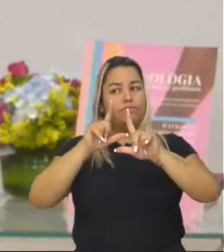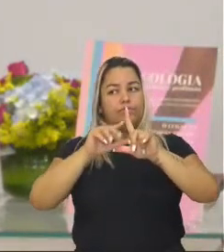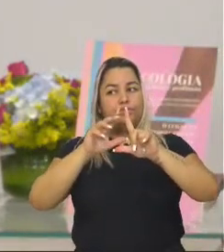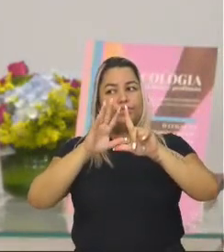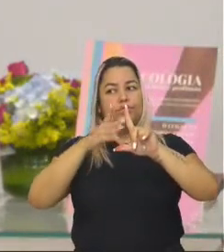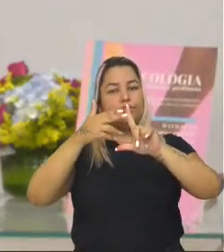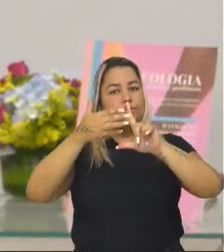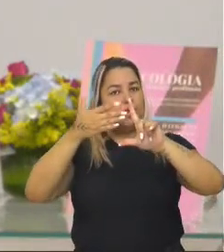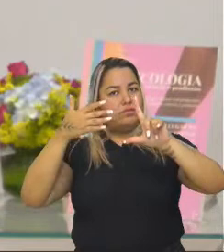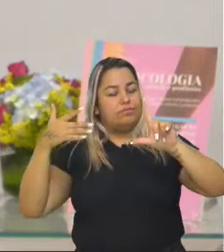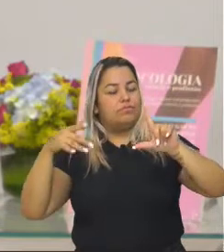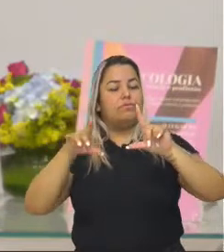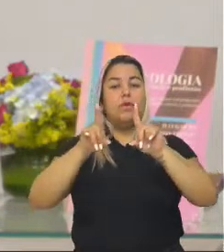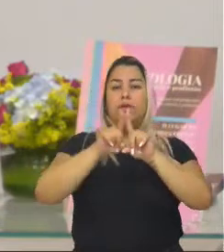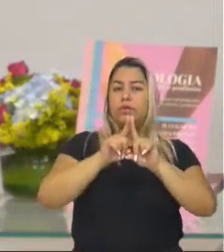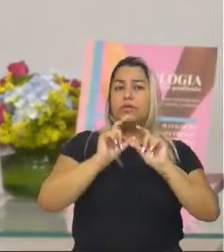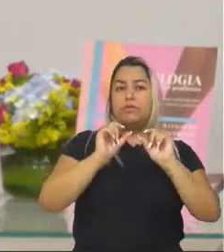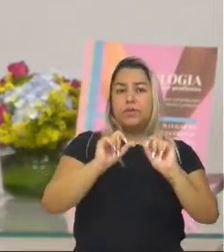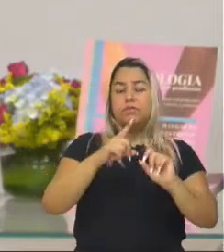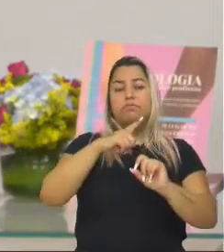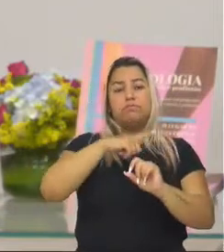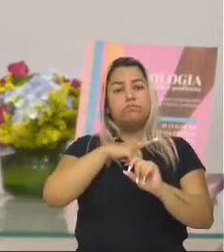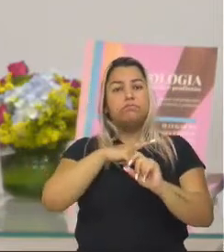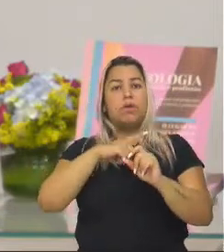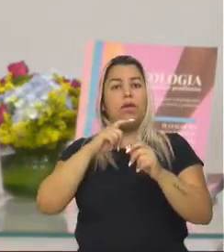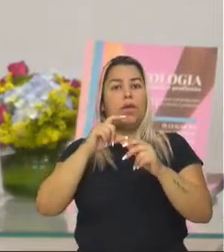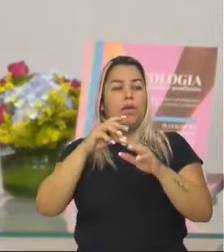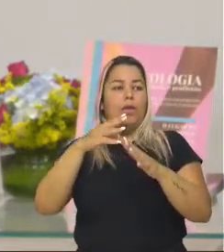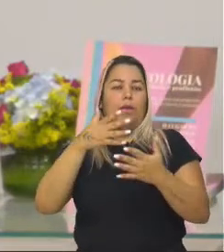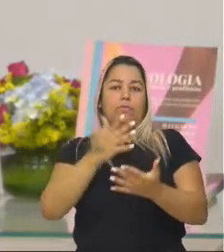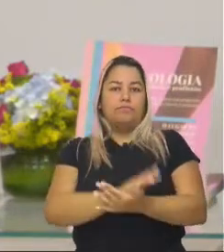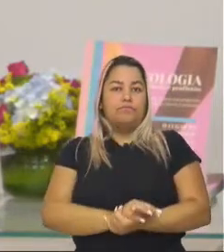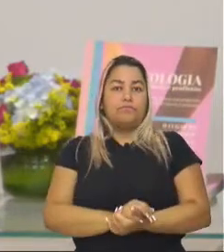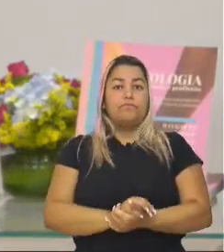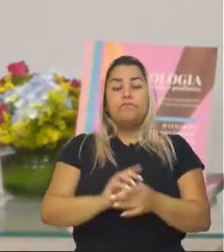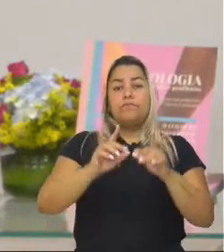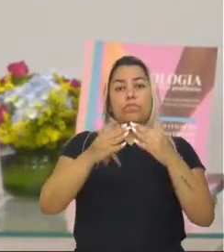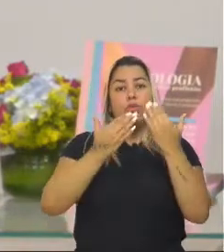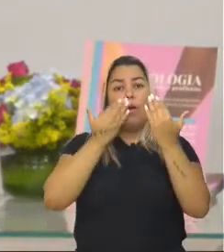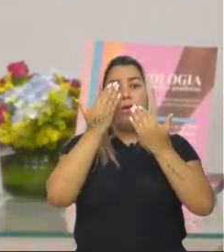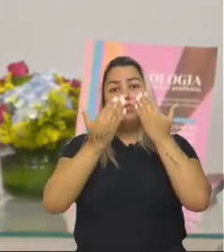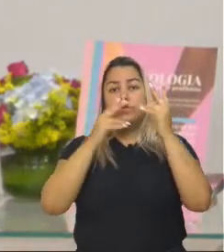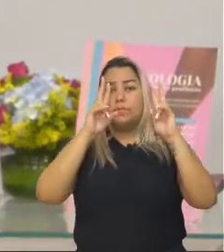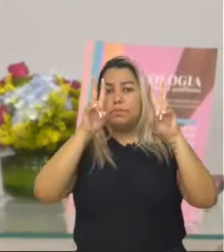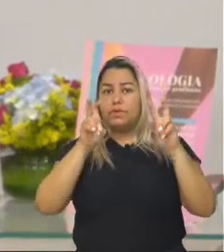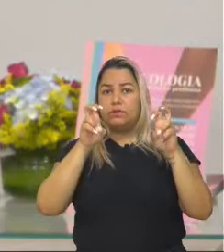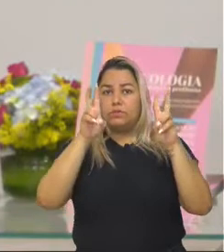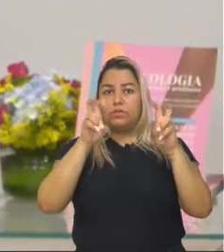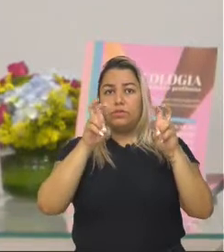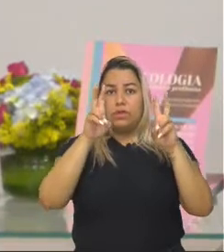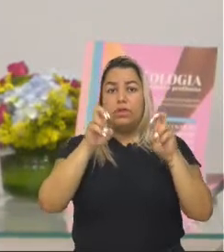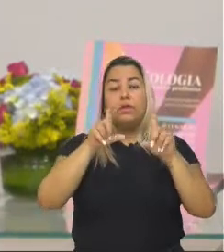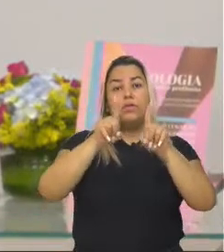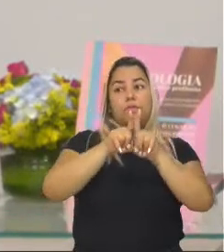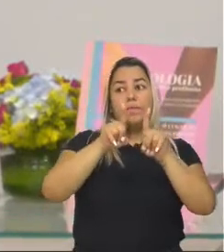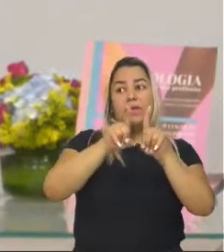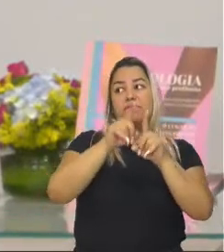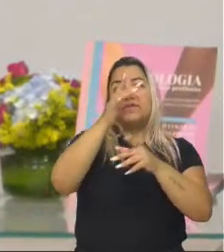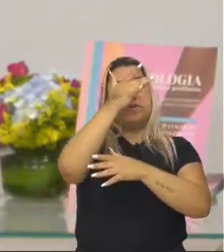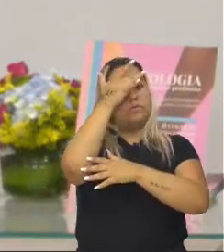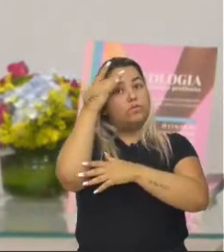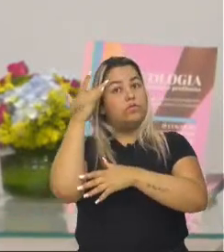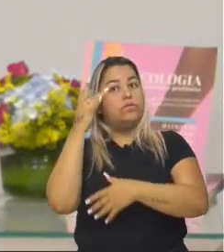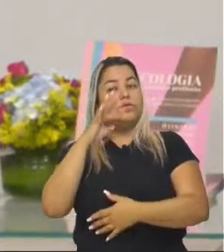LGBTQIA+. Né? Então, a gente tem produções sobre a psicologia e as pessoas trans,